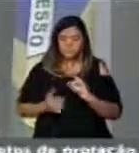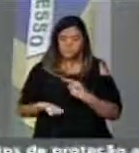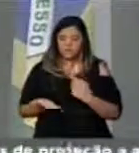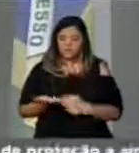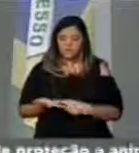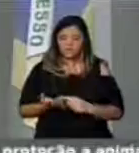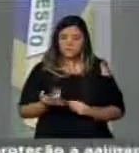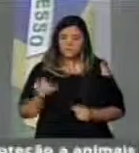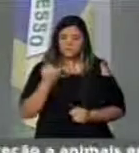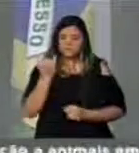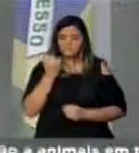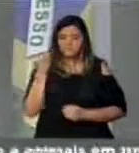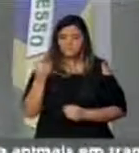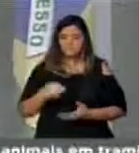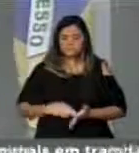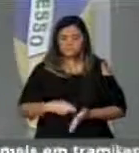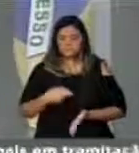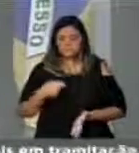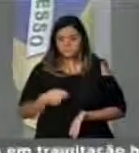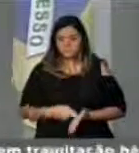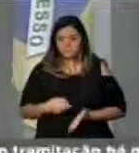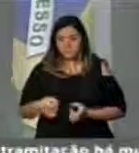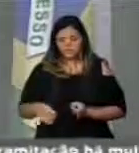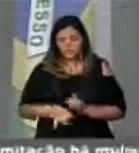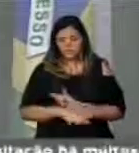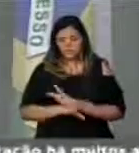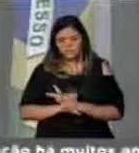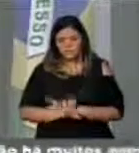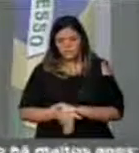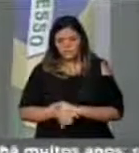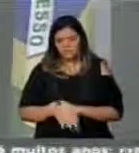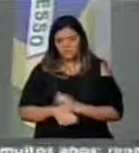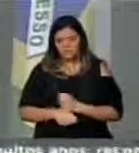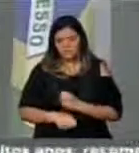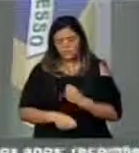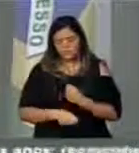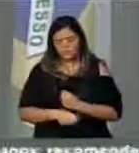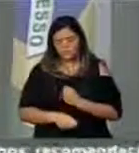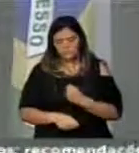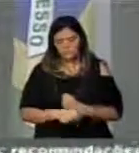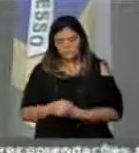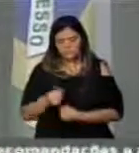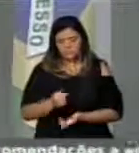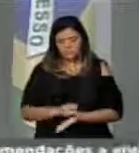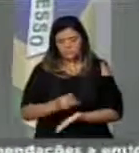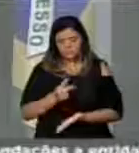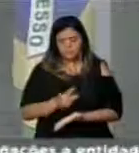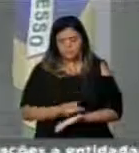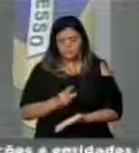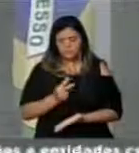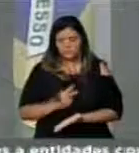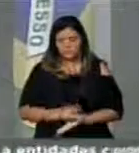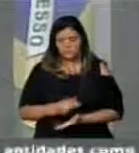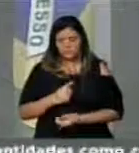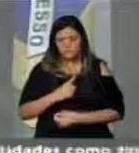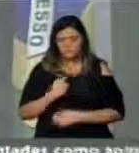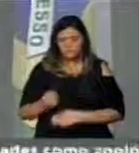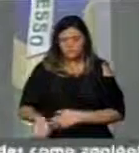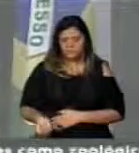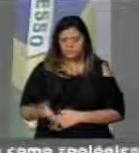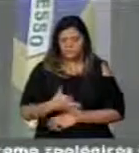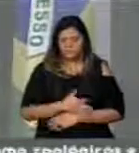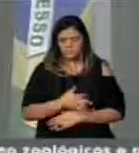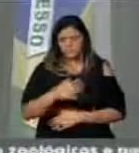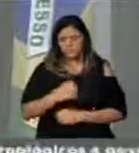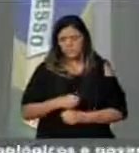ea possível conclusão das obras que já estão em andamento e que novas obras só deverão exatamente com novos recursos